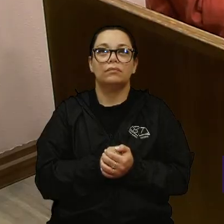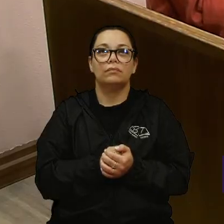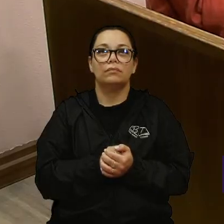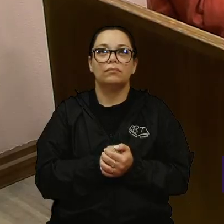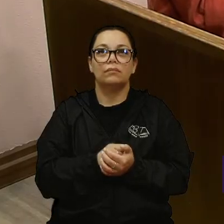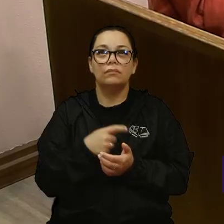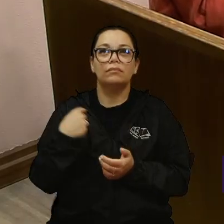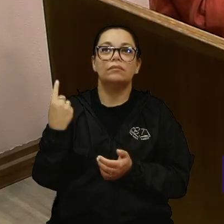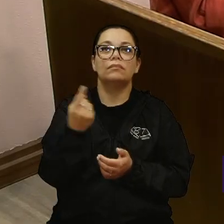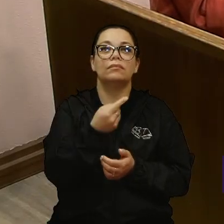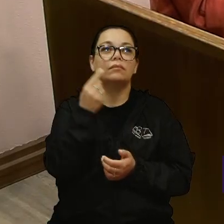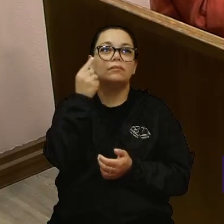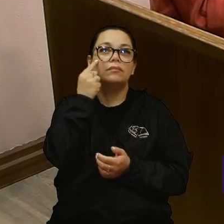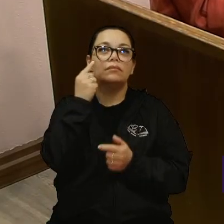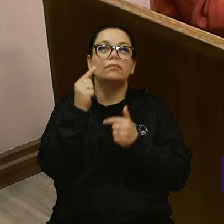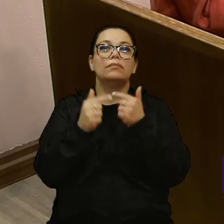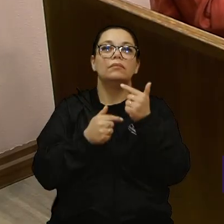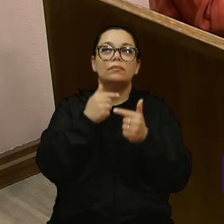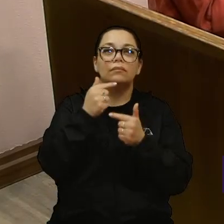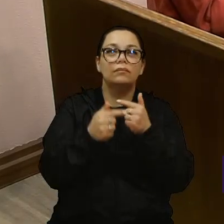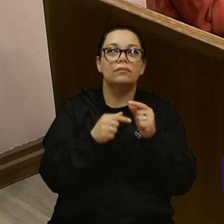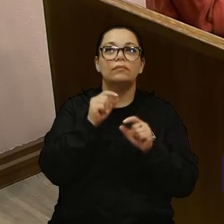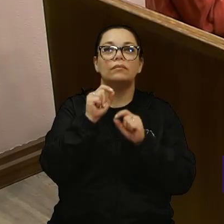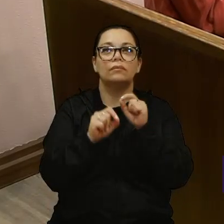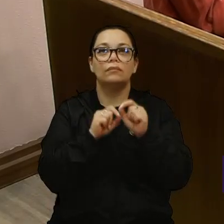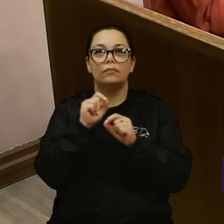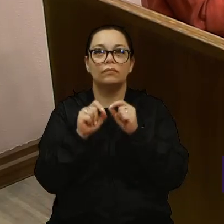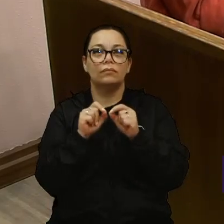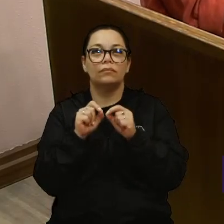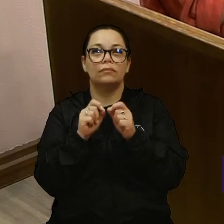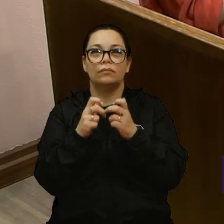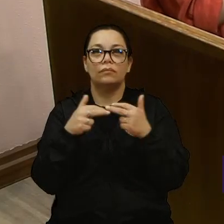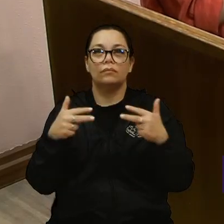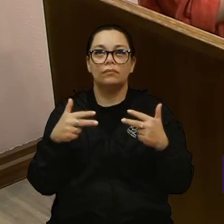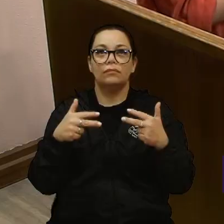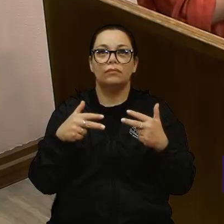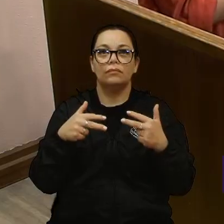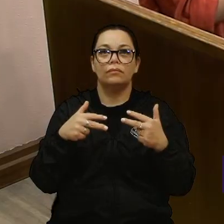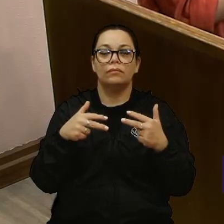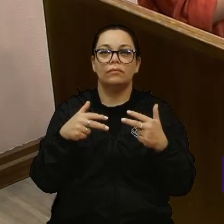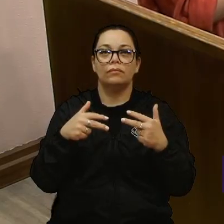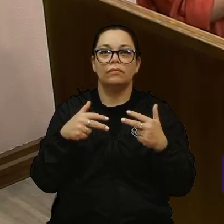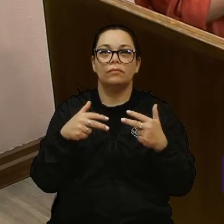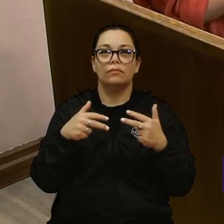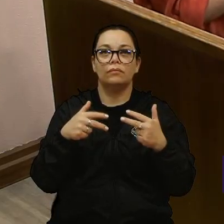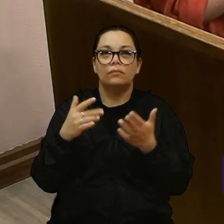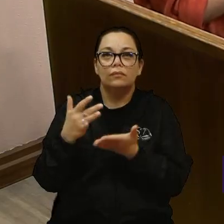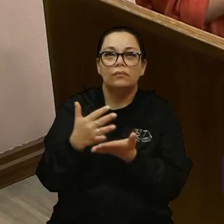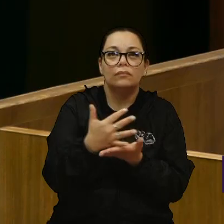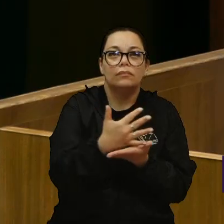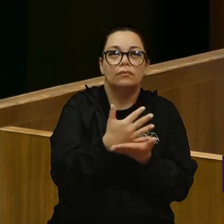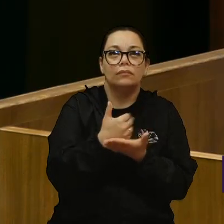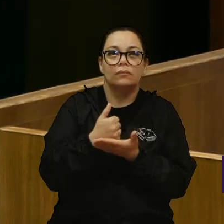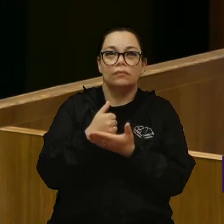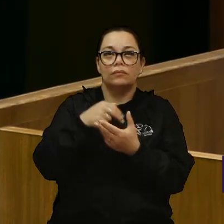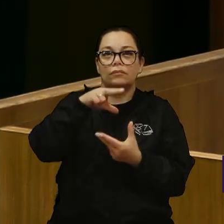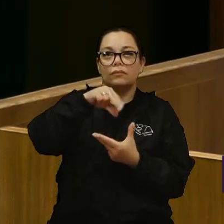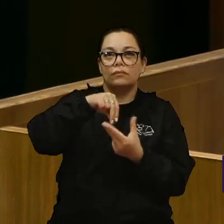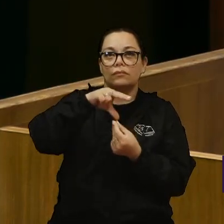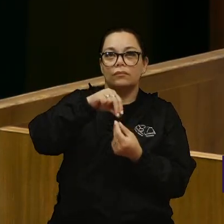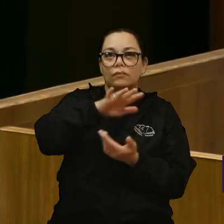para a gente pensar um trabalho com a questão dos resíduos, da gestão dos resíduos como um todo